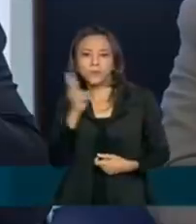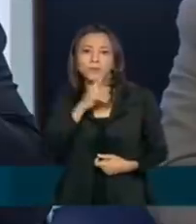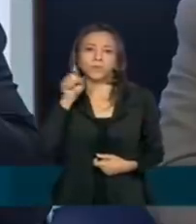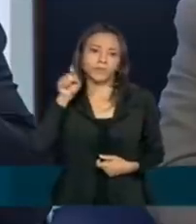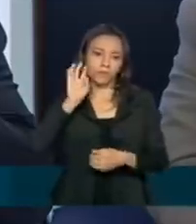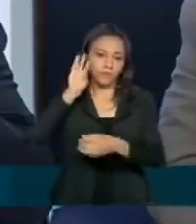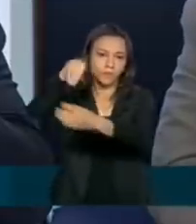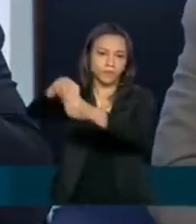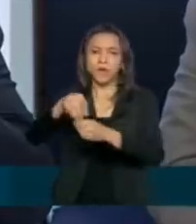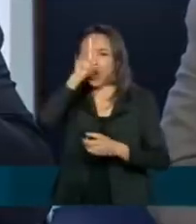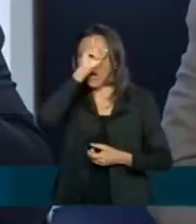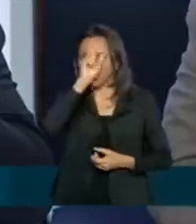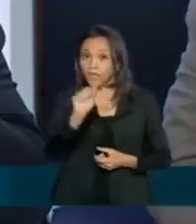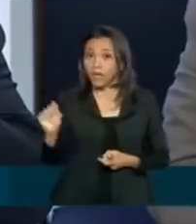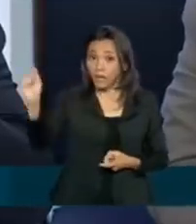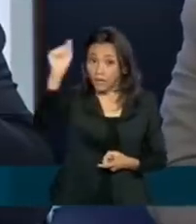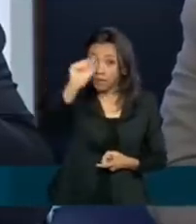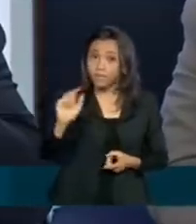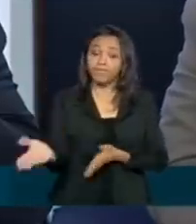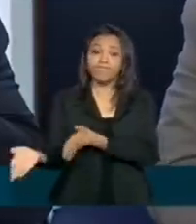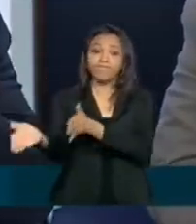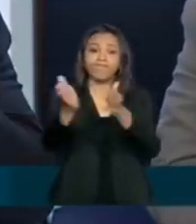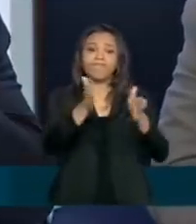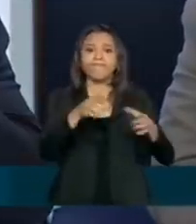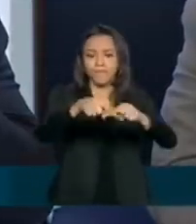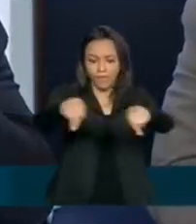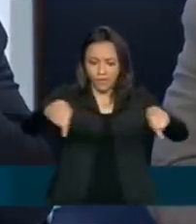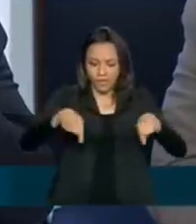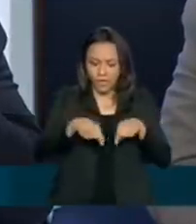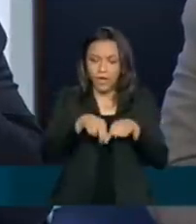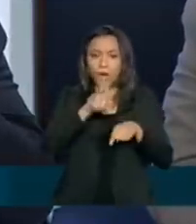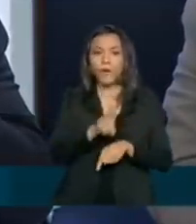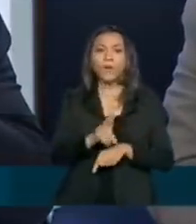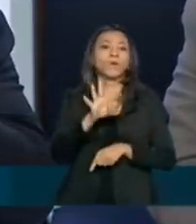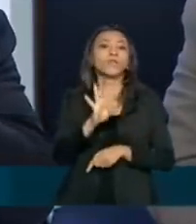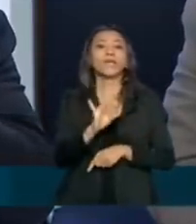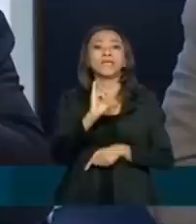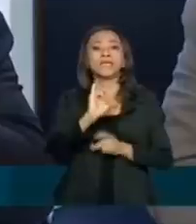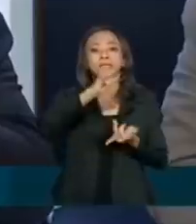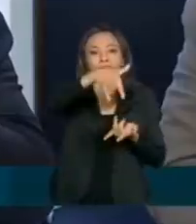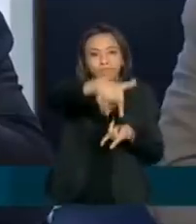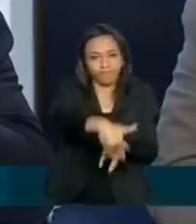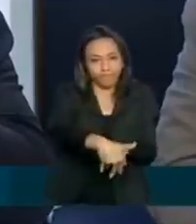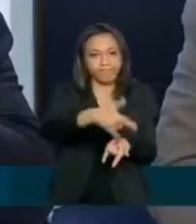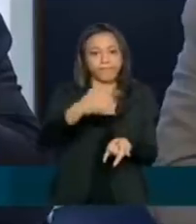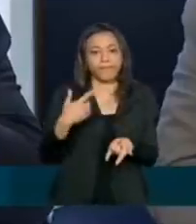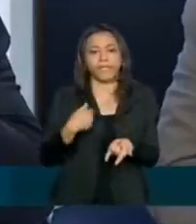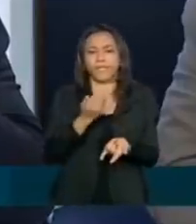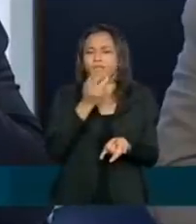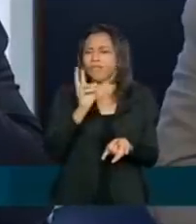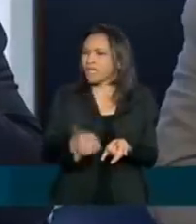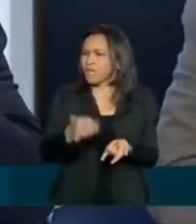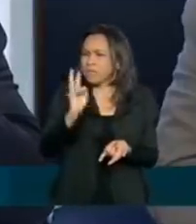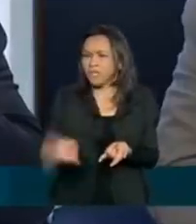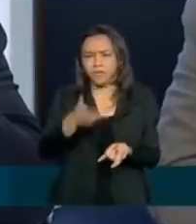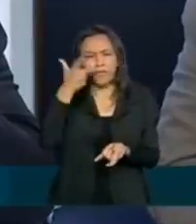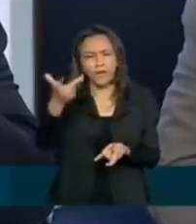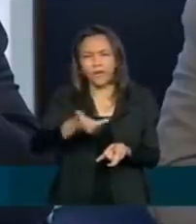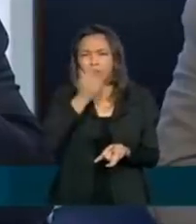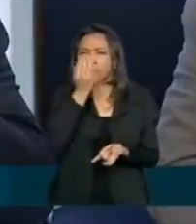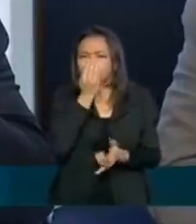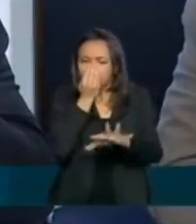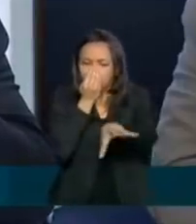hospitais. A UTI e os respiradores, que todos falam aqui o tempo todo e continuamos falando